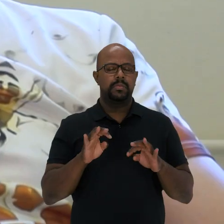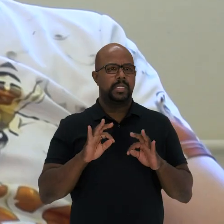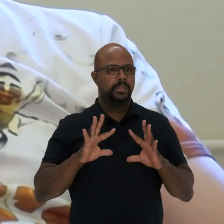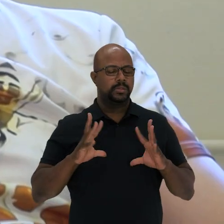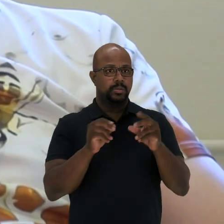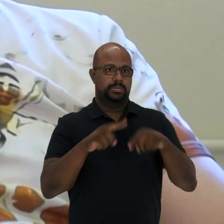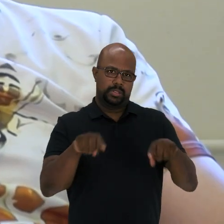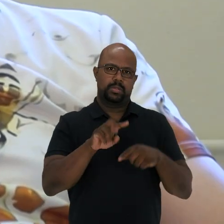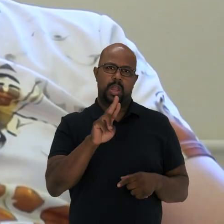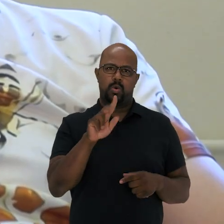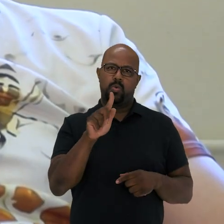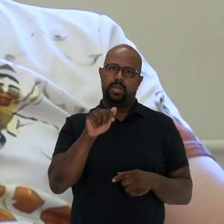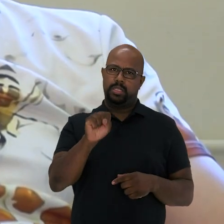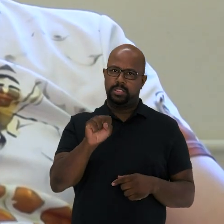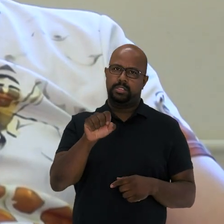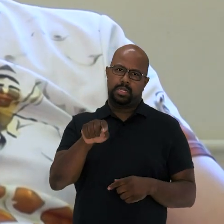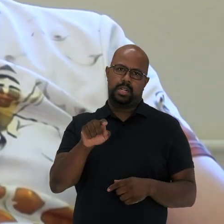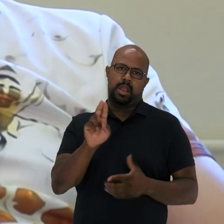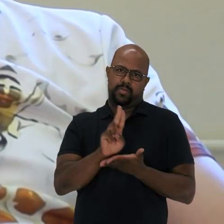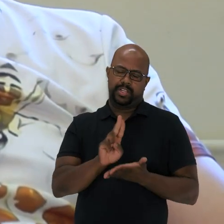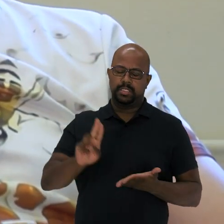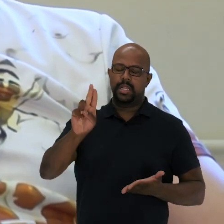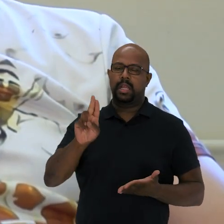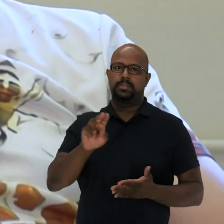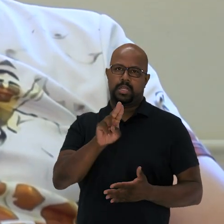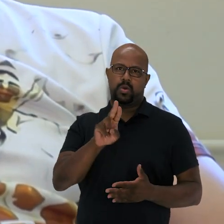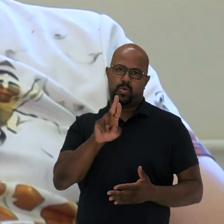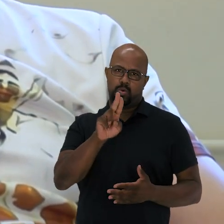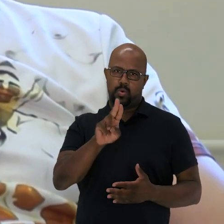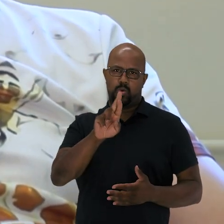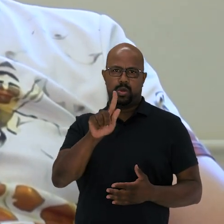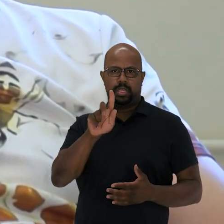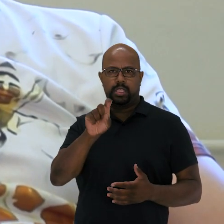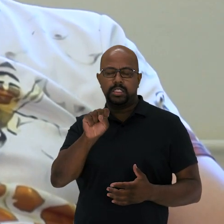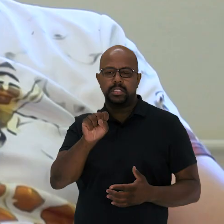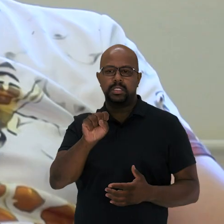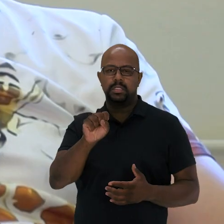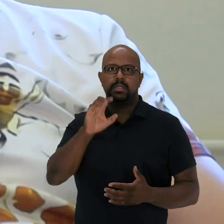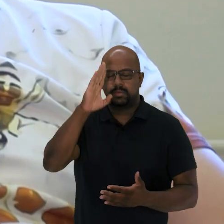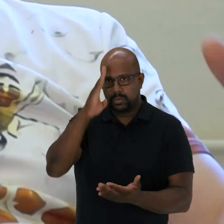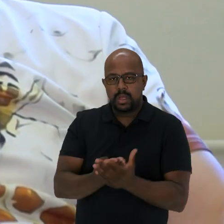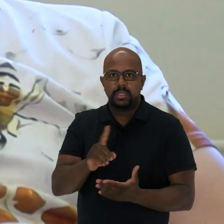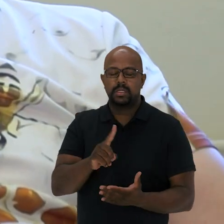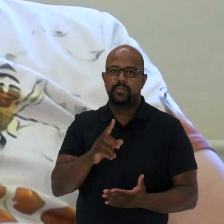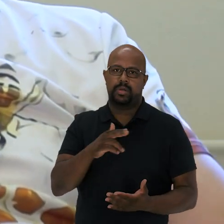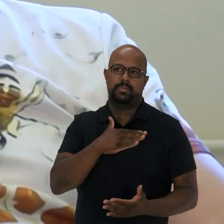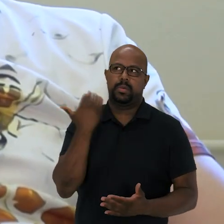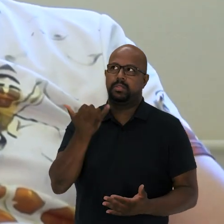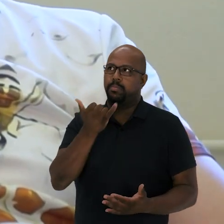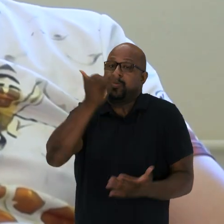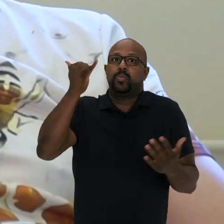para todo o pessoal da URGS lá mesmo, foi um acontecimento muito trágico, ninguém acreditou, né? Porque foi uma